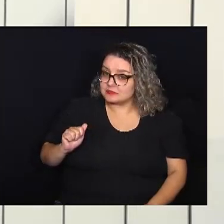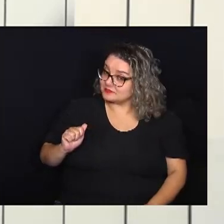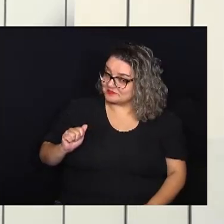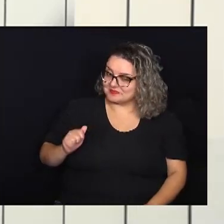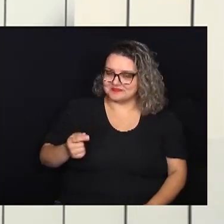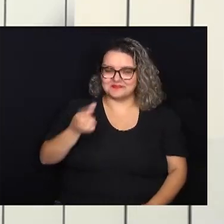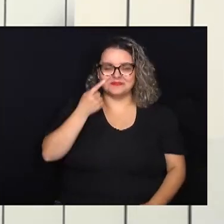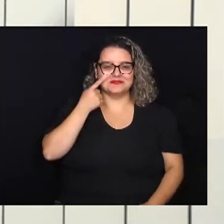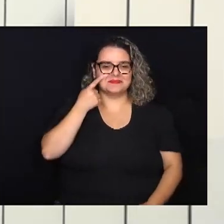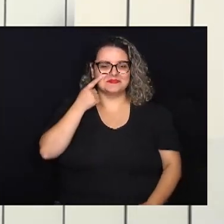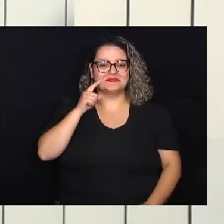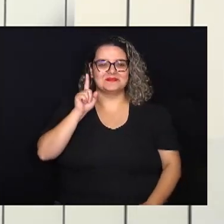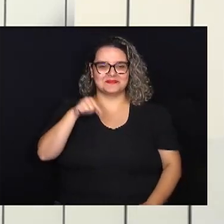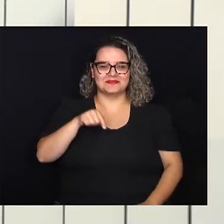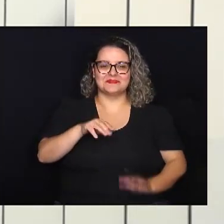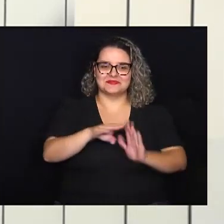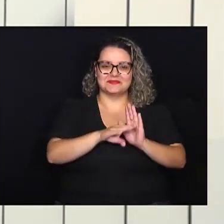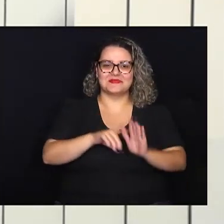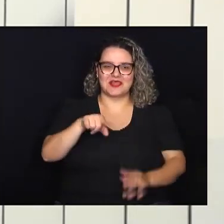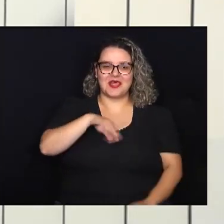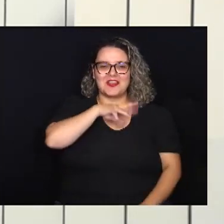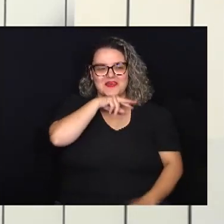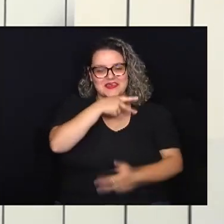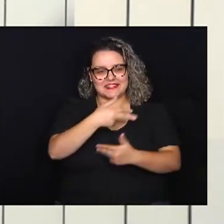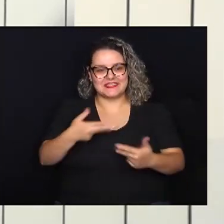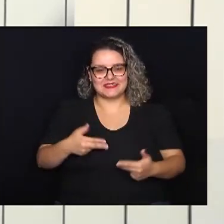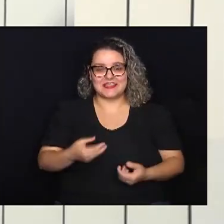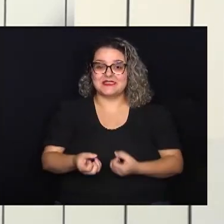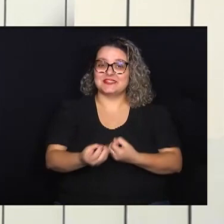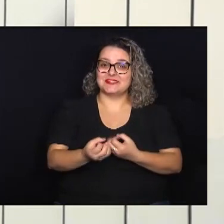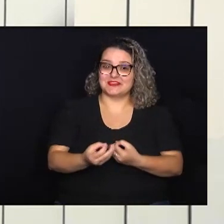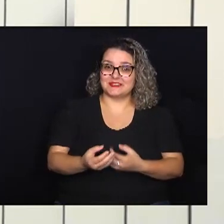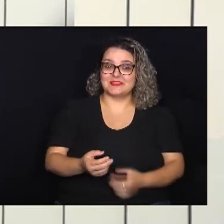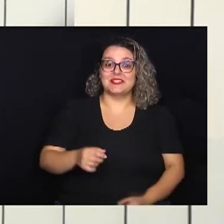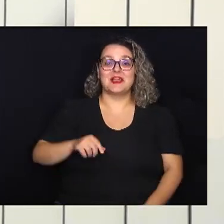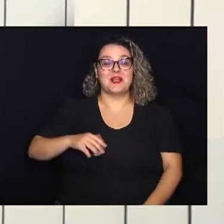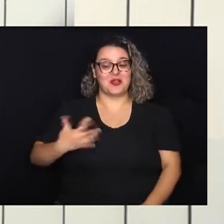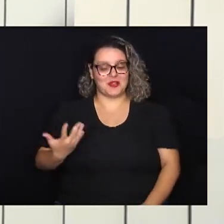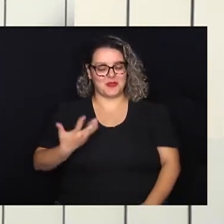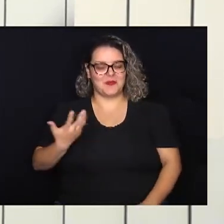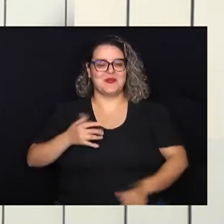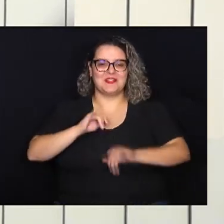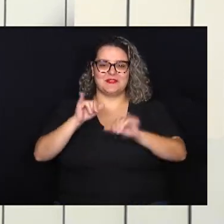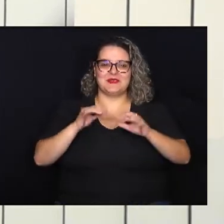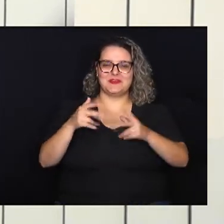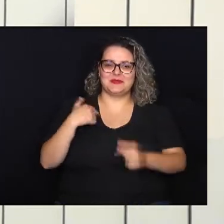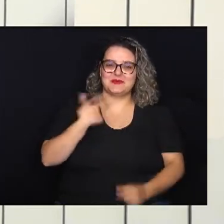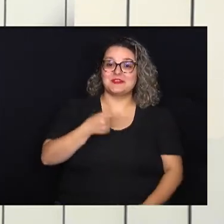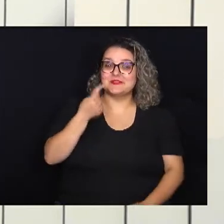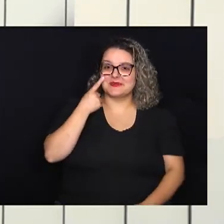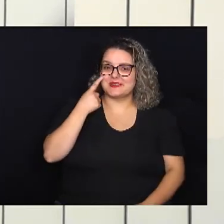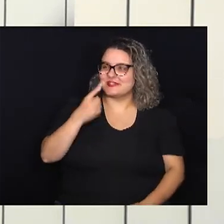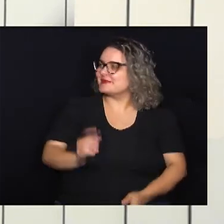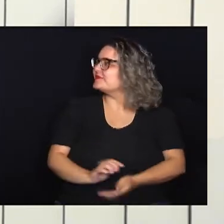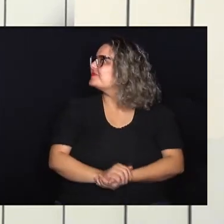assistir agora no quadro é o bicho as informações e a Luana conta tudo para nós